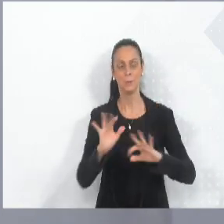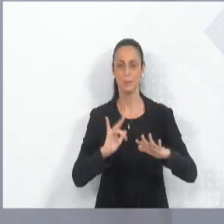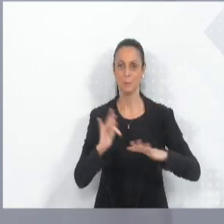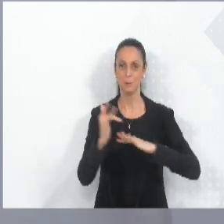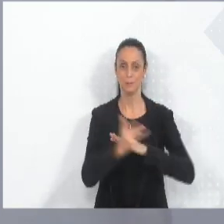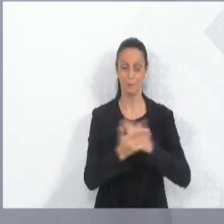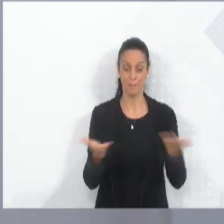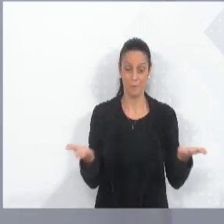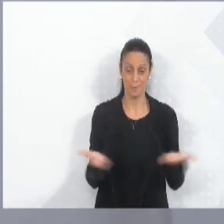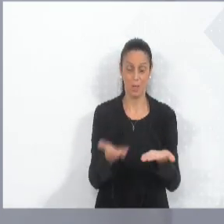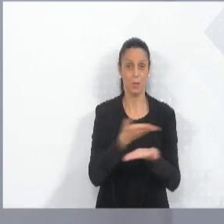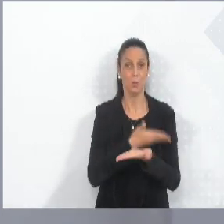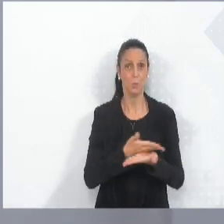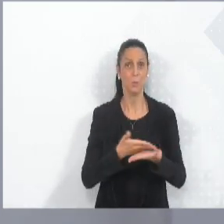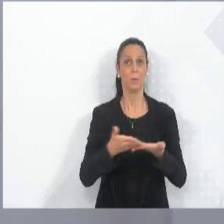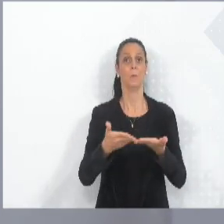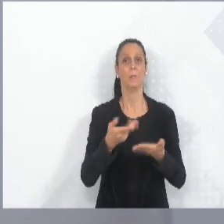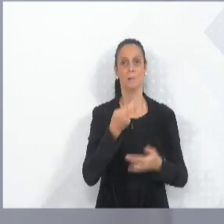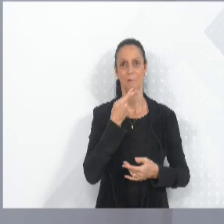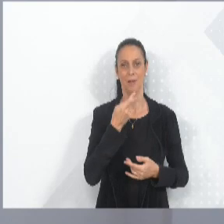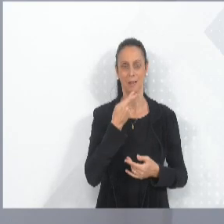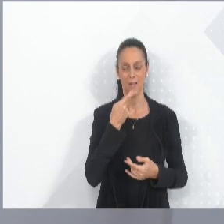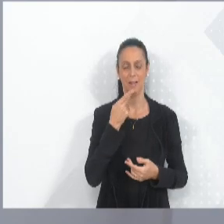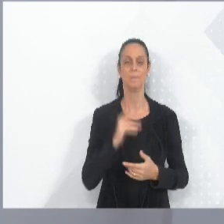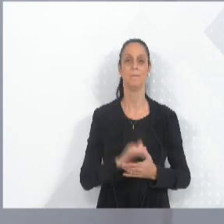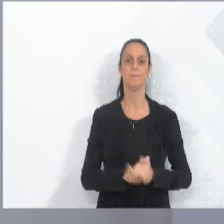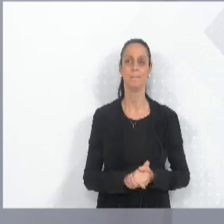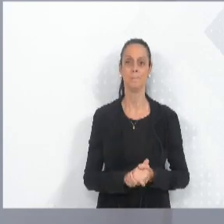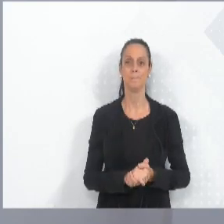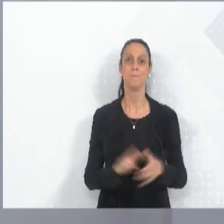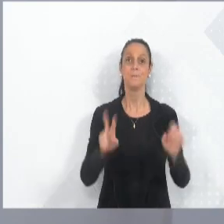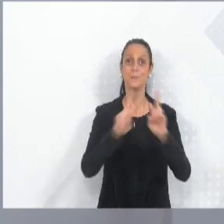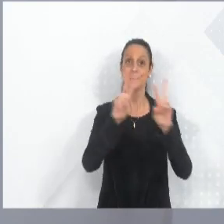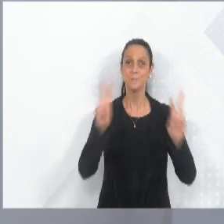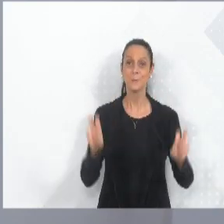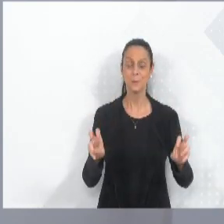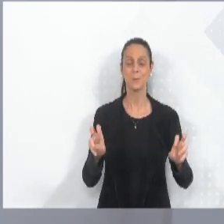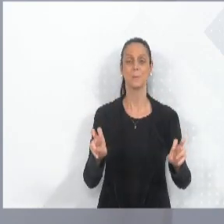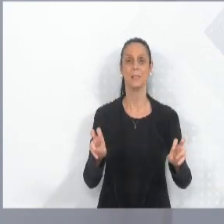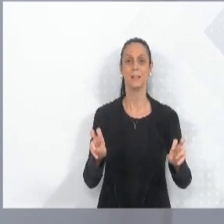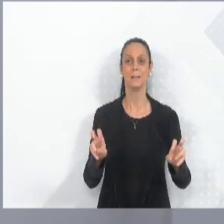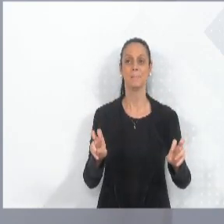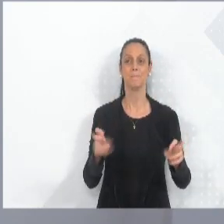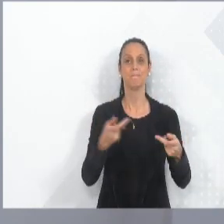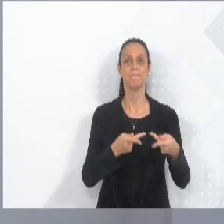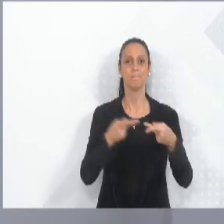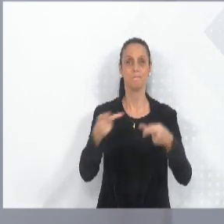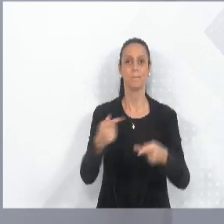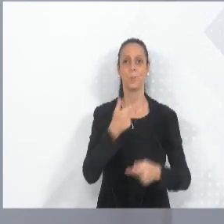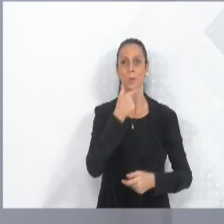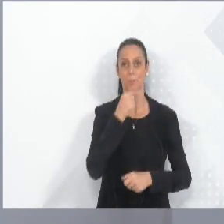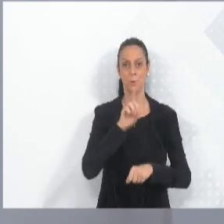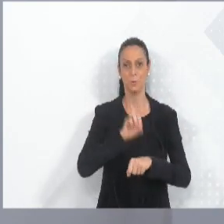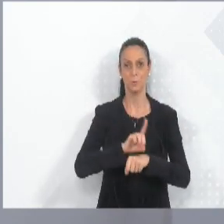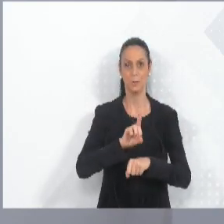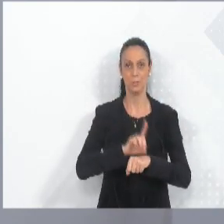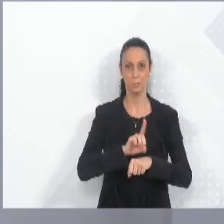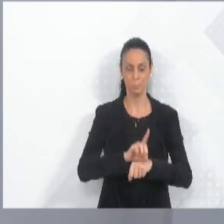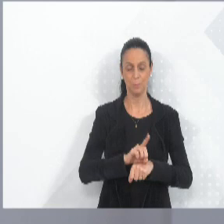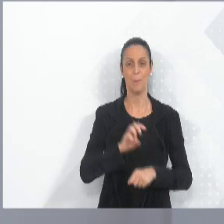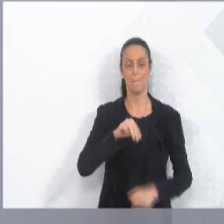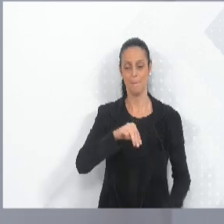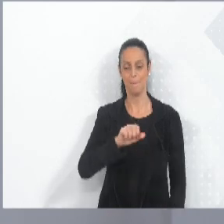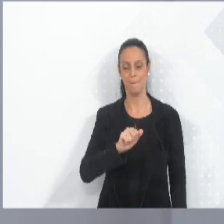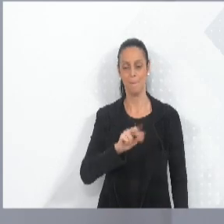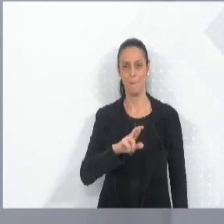iniciar minha fala nesta tarde foi a visita eh ao diretor Marcos da Escola Barão ar eu